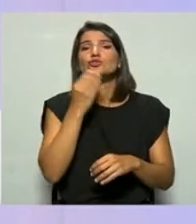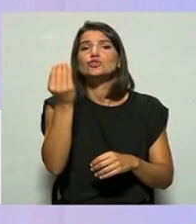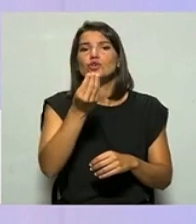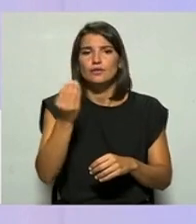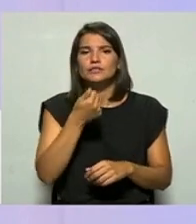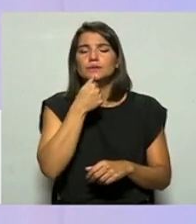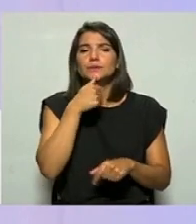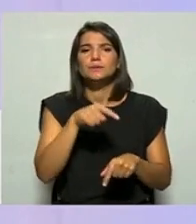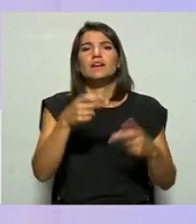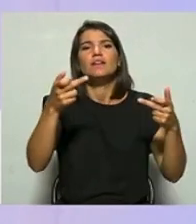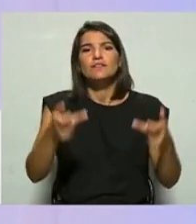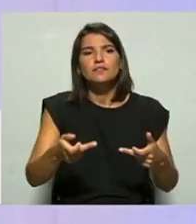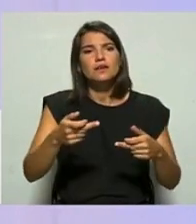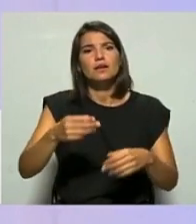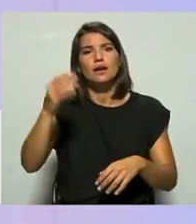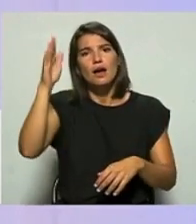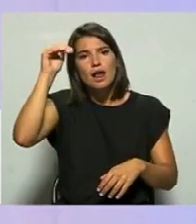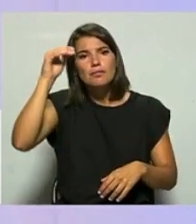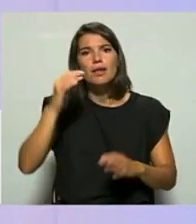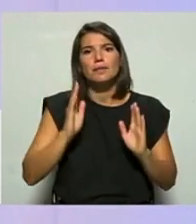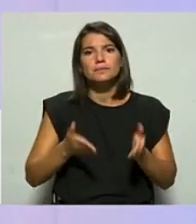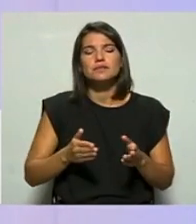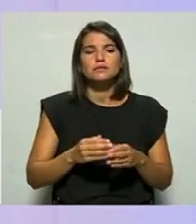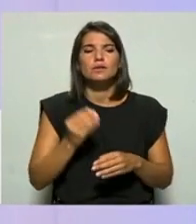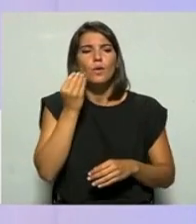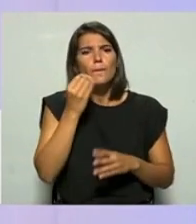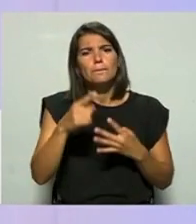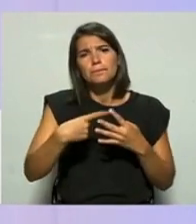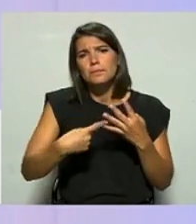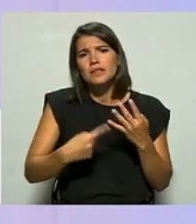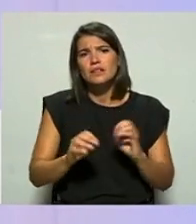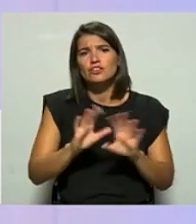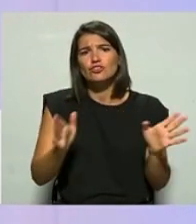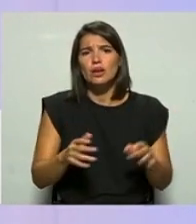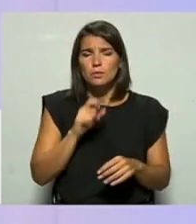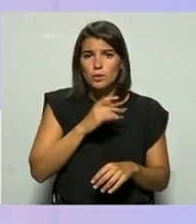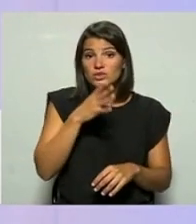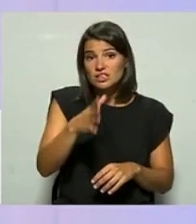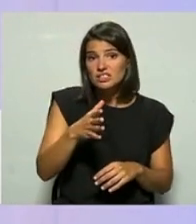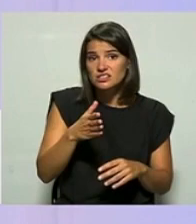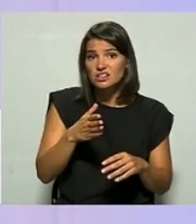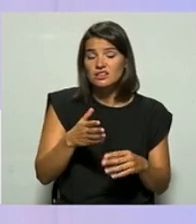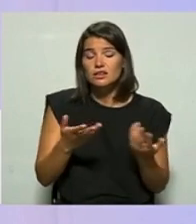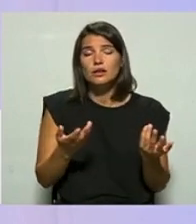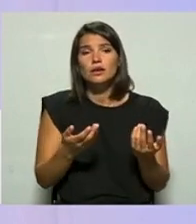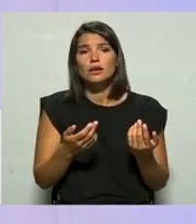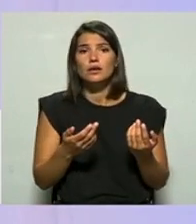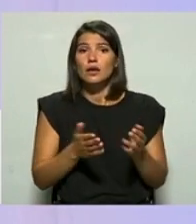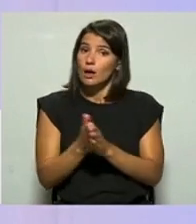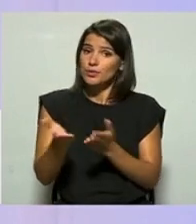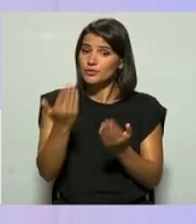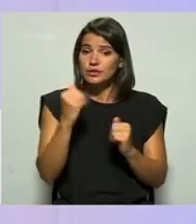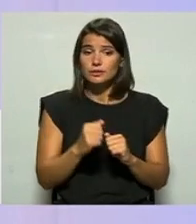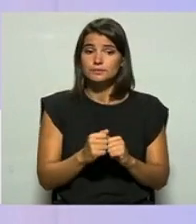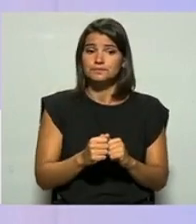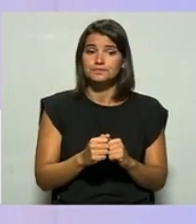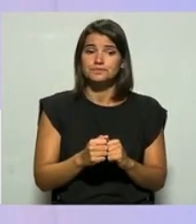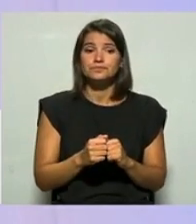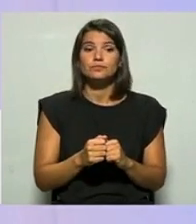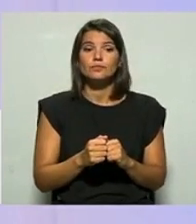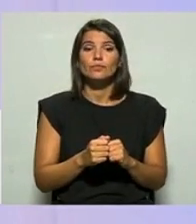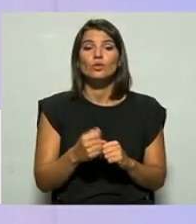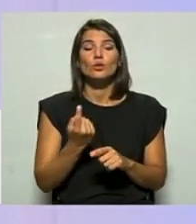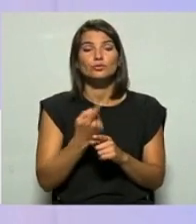fixação de jovens no território através de dívidas muito concretas não sei se terei tempo para o dizer a farmácias um problema